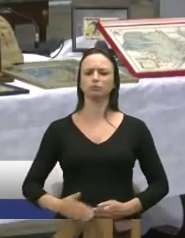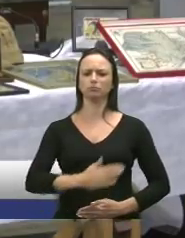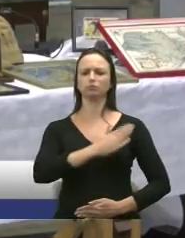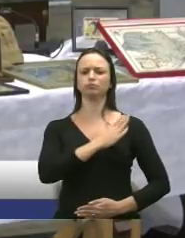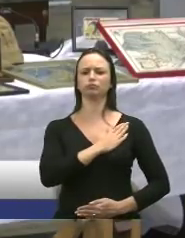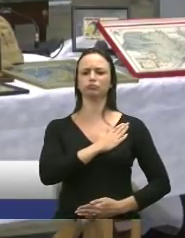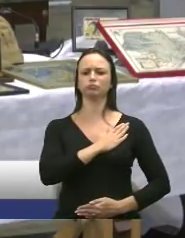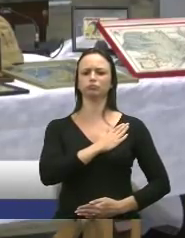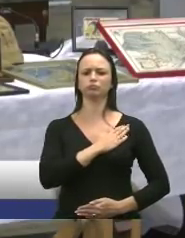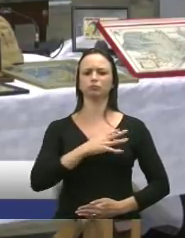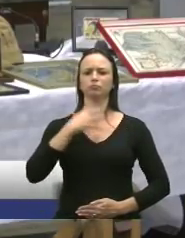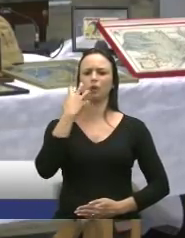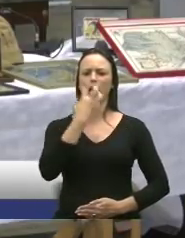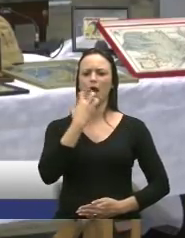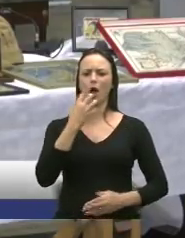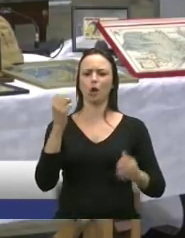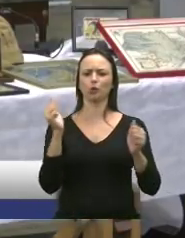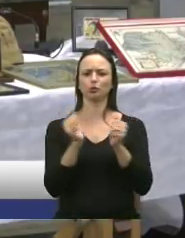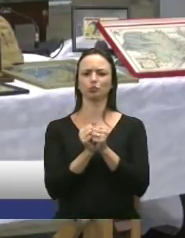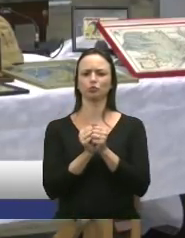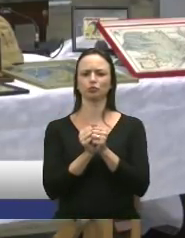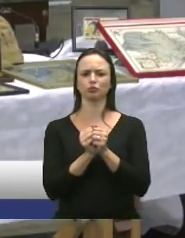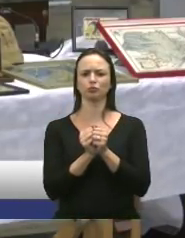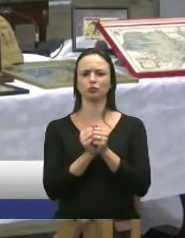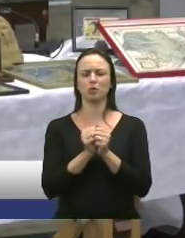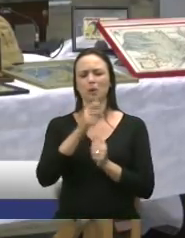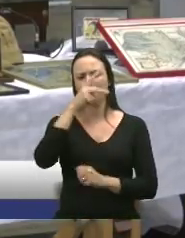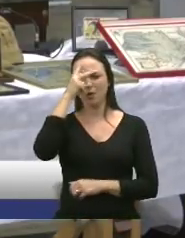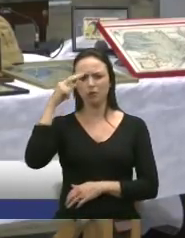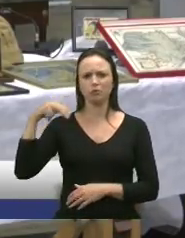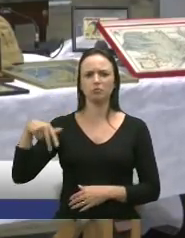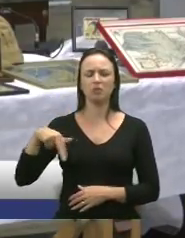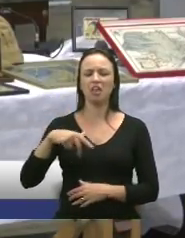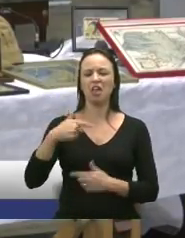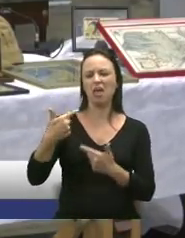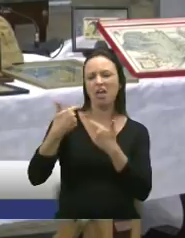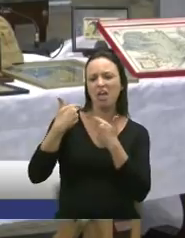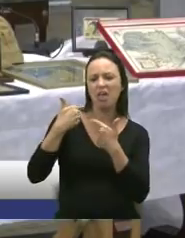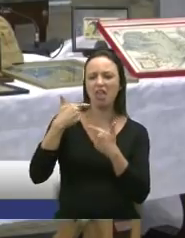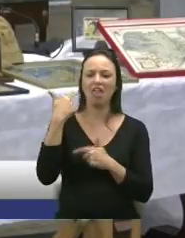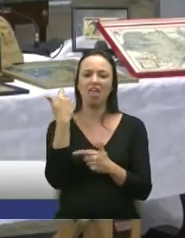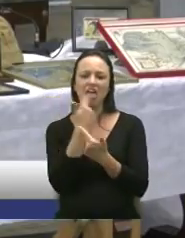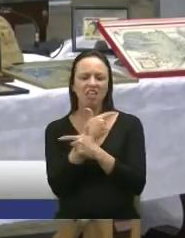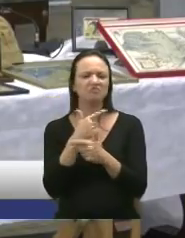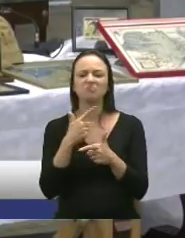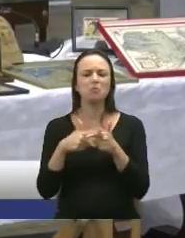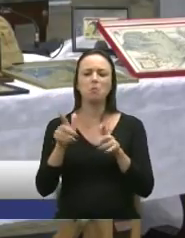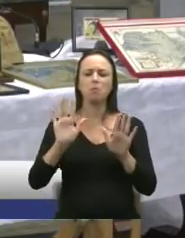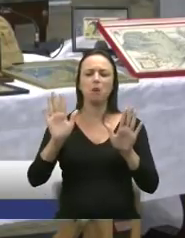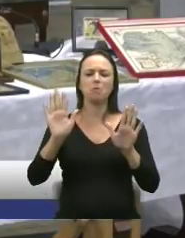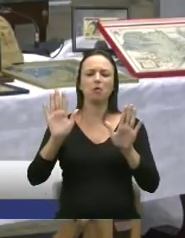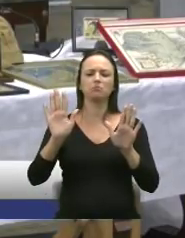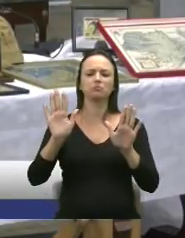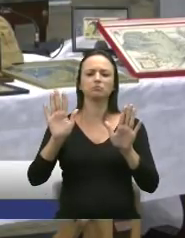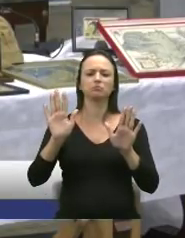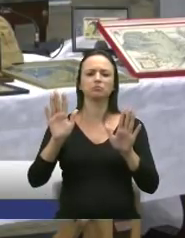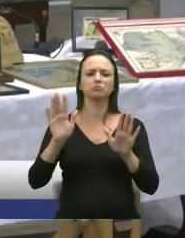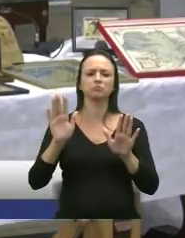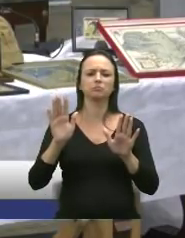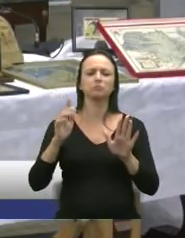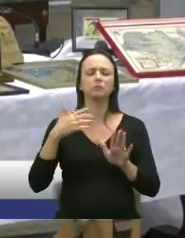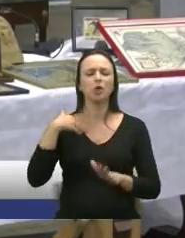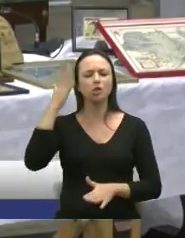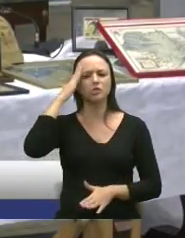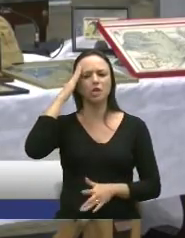junto. Tem gente que passa por mim, faz zombaria, não tem problema não. Eu sei por que eu